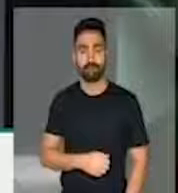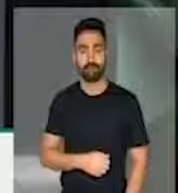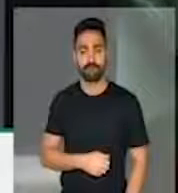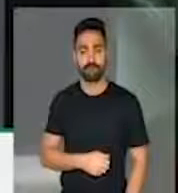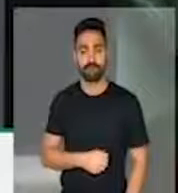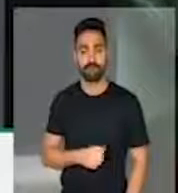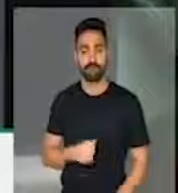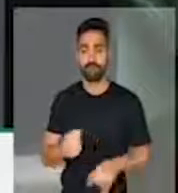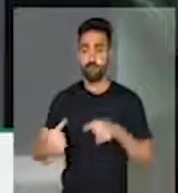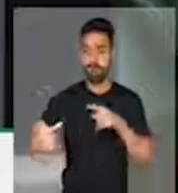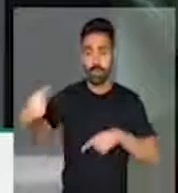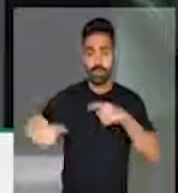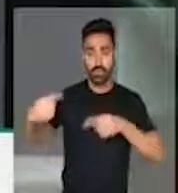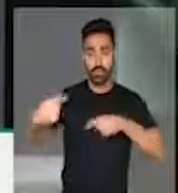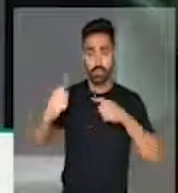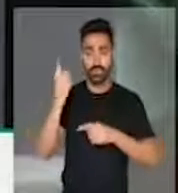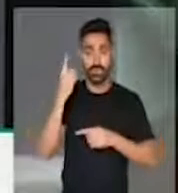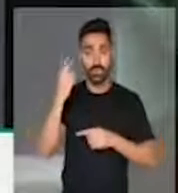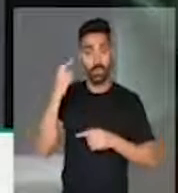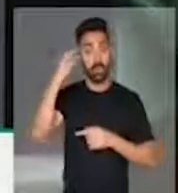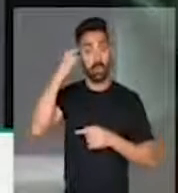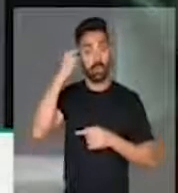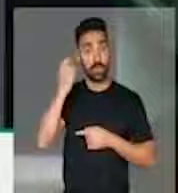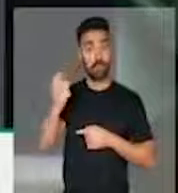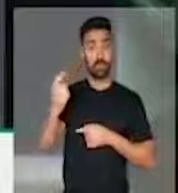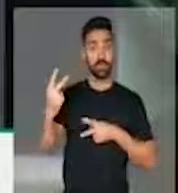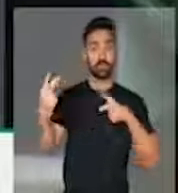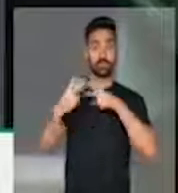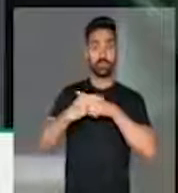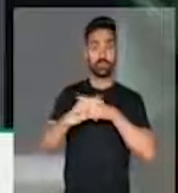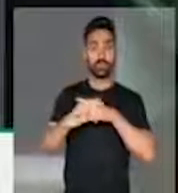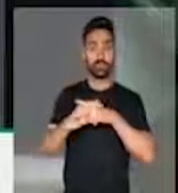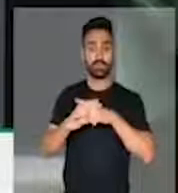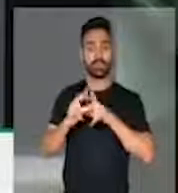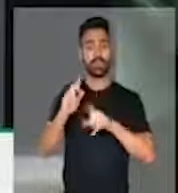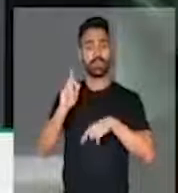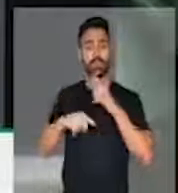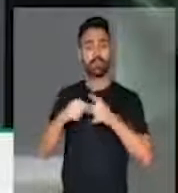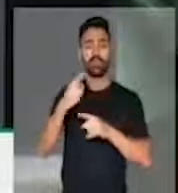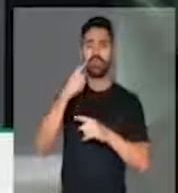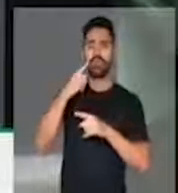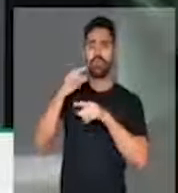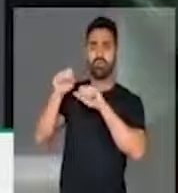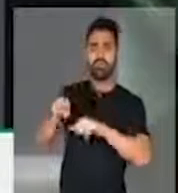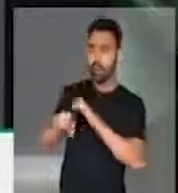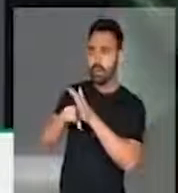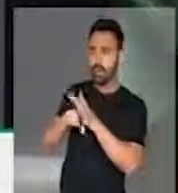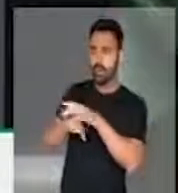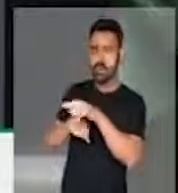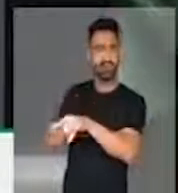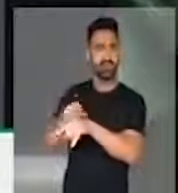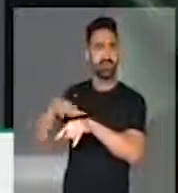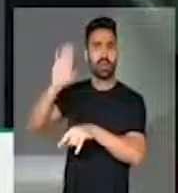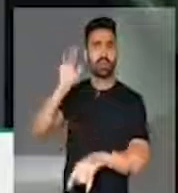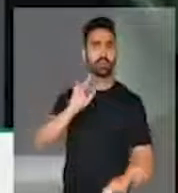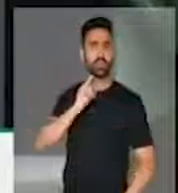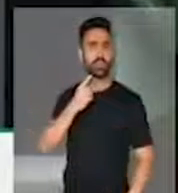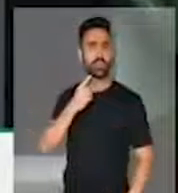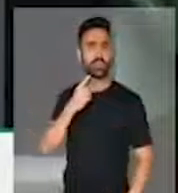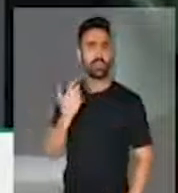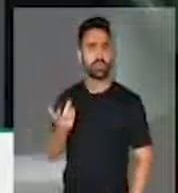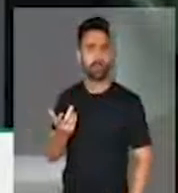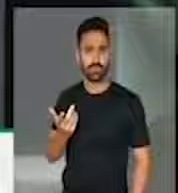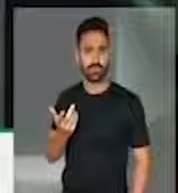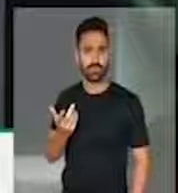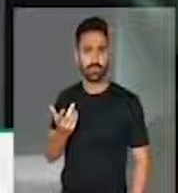A gente discutiu ali tudo. Eu pensei que ele até ia me agredir. Aí depois fui levantar a ficha dele. O cara é mais susto que pau de galinheiro.